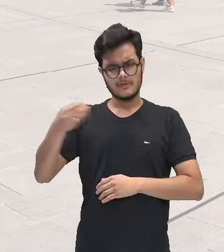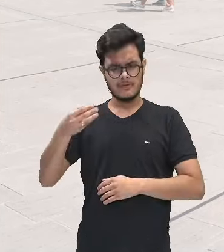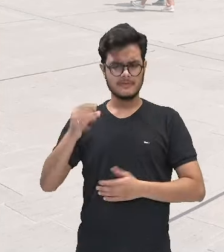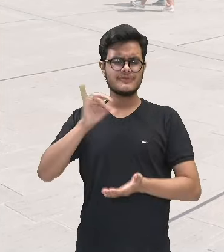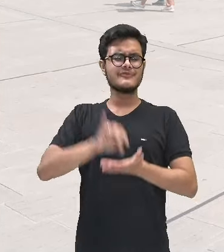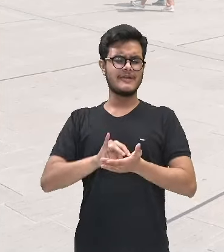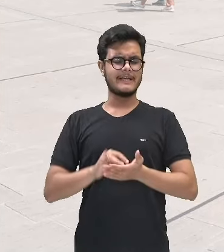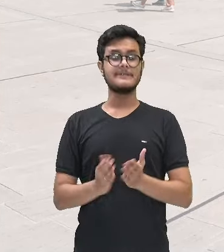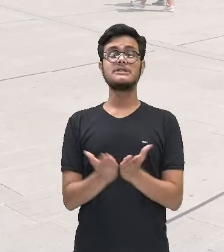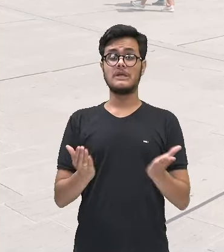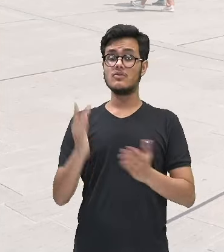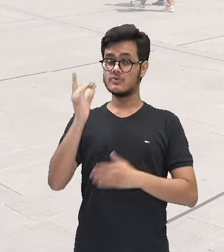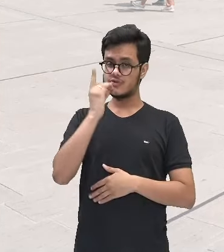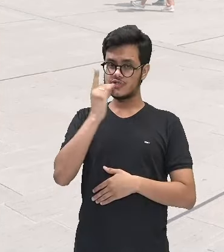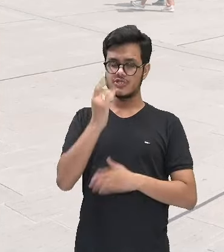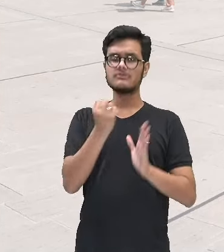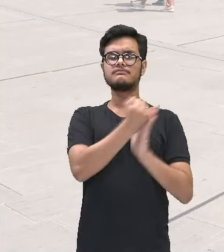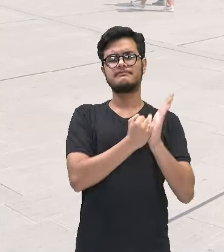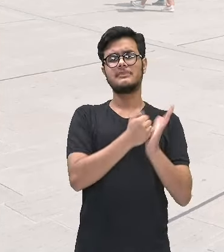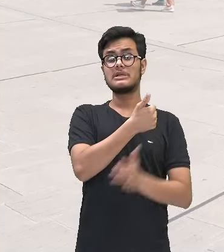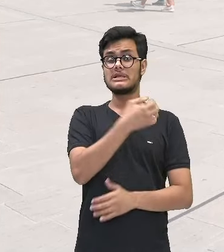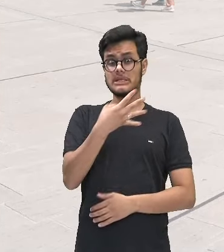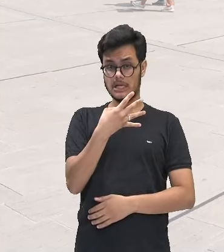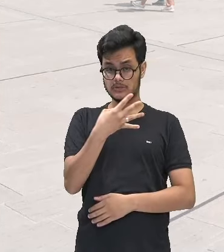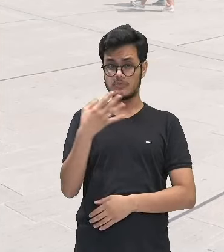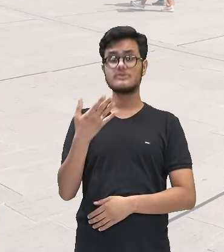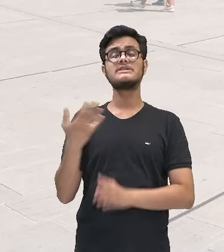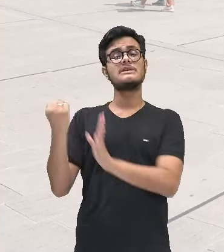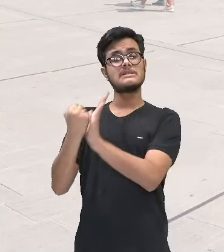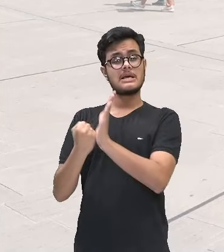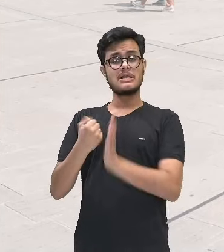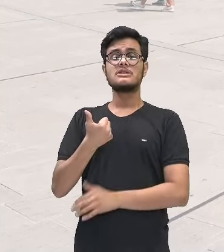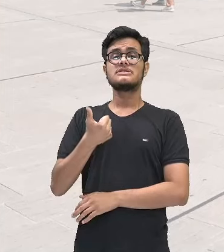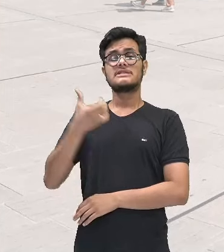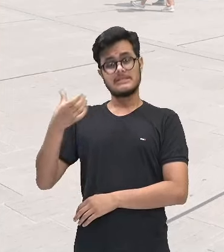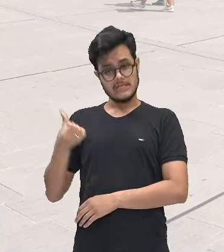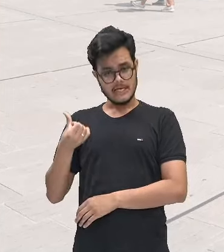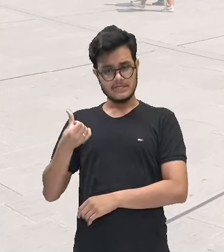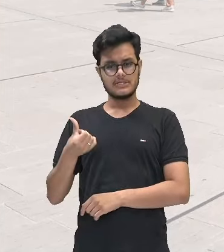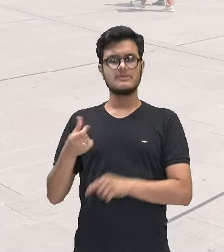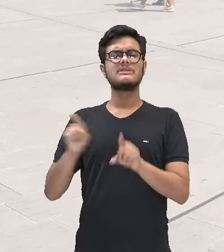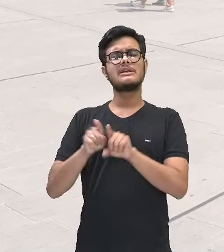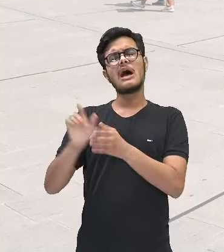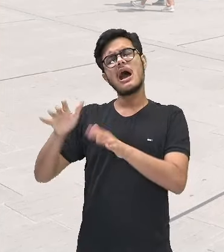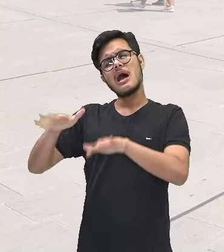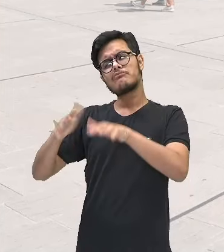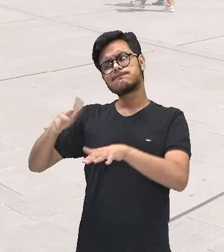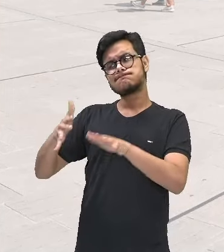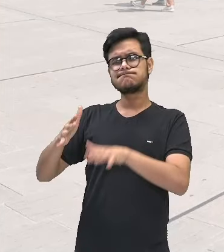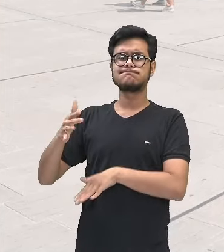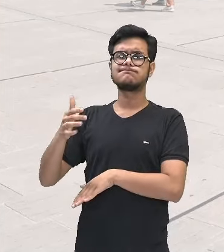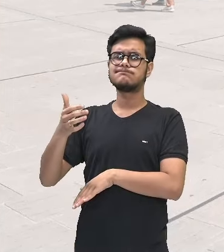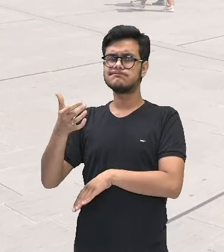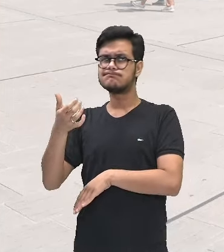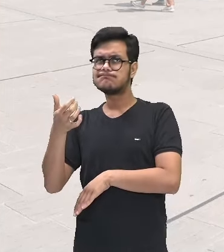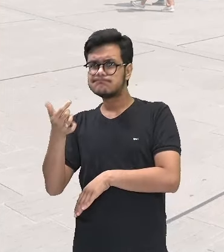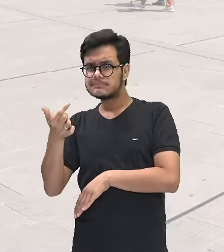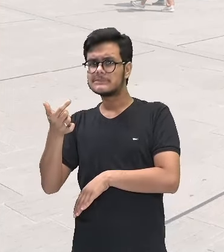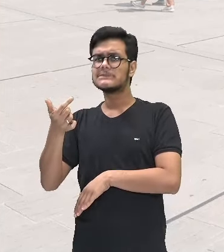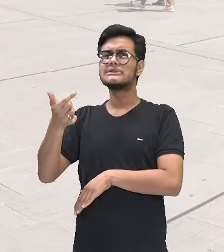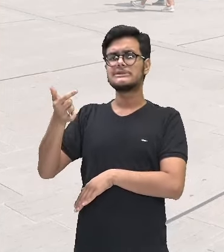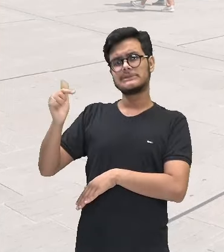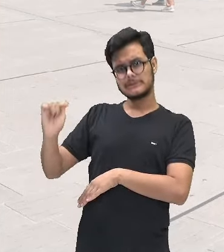A datação aí entre século XIV e século XVI ao século XVII aproximadamente, ok? Então, esse processo,